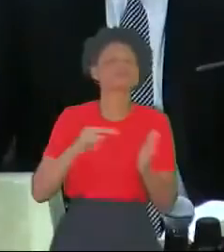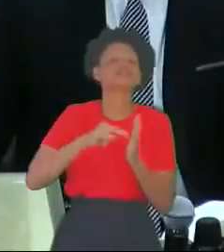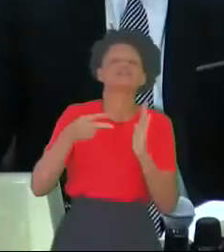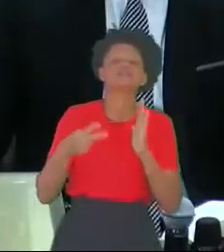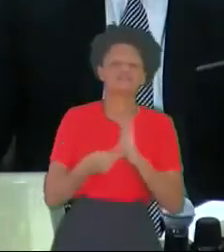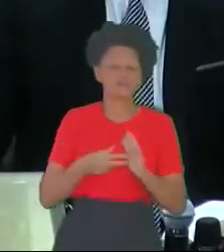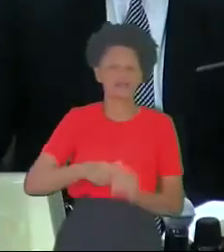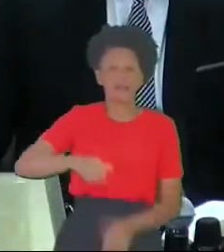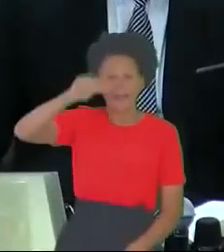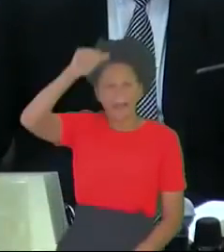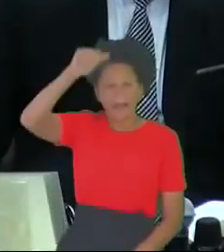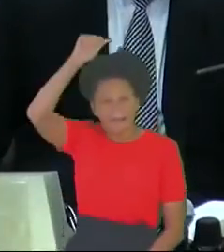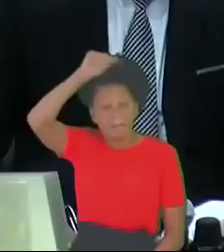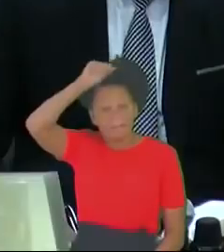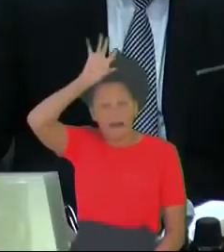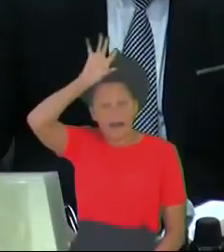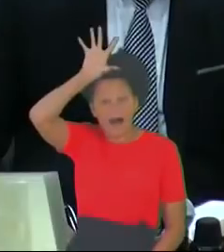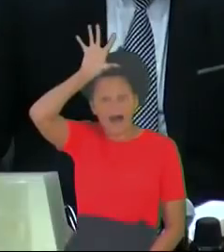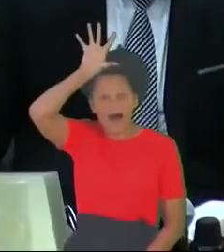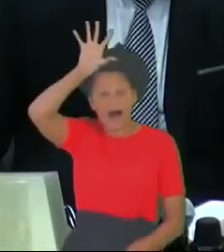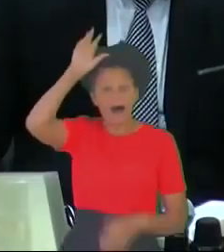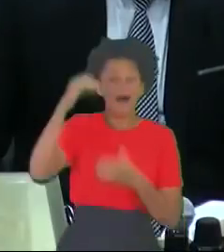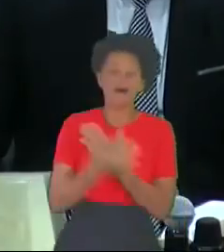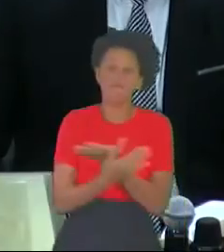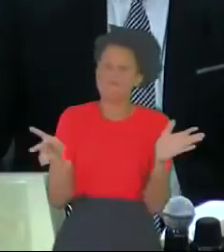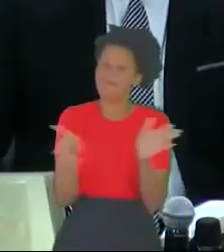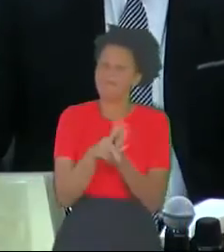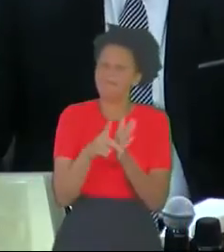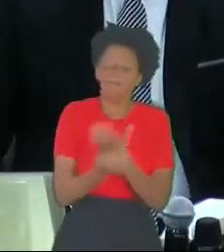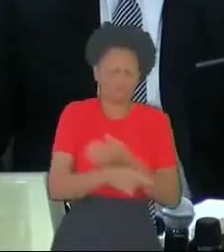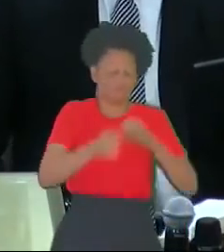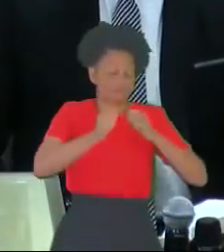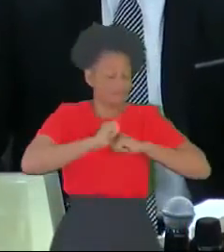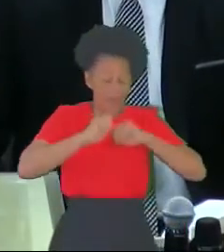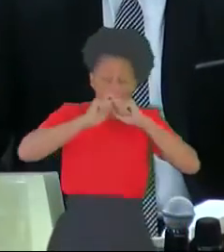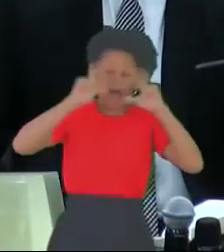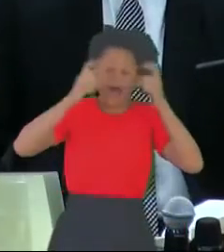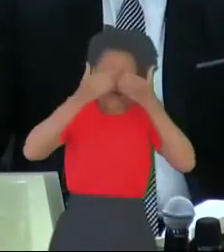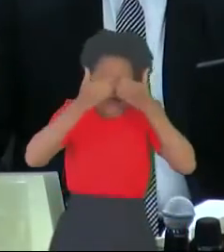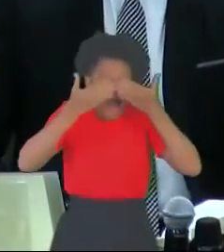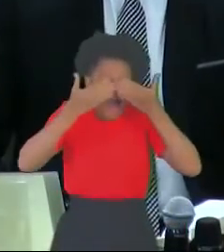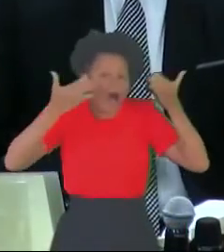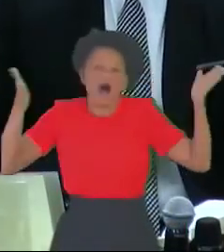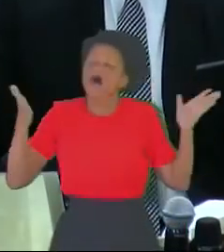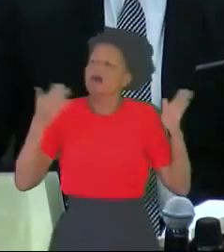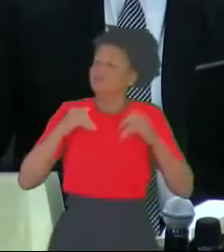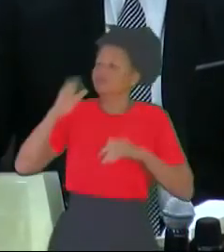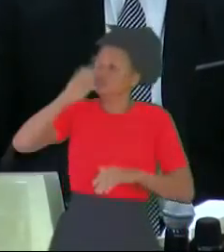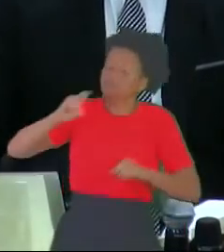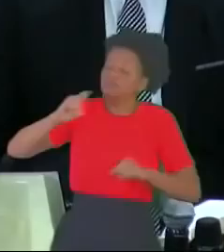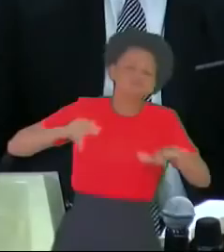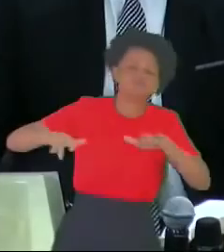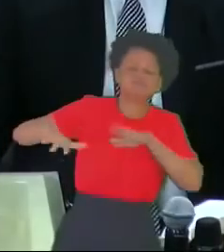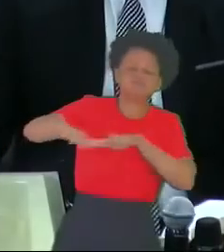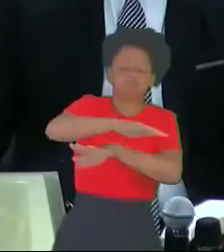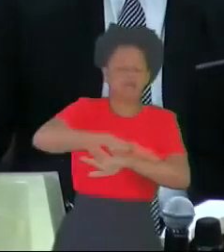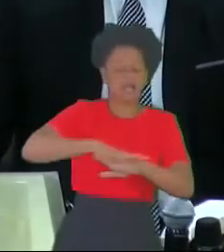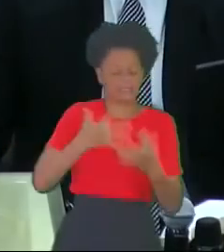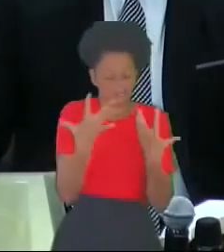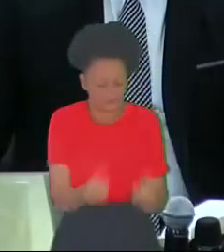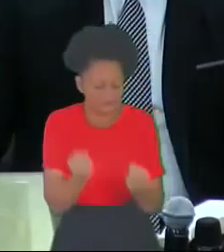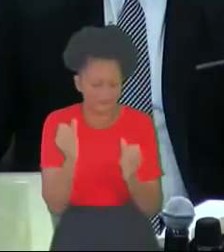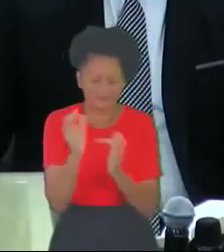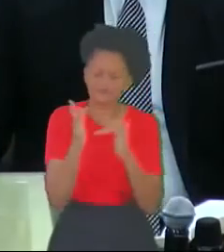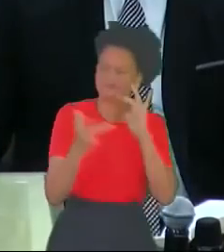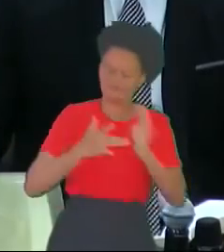avivamento. Isso fala de um despertamento. Isso fala de um agir de Deus, com conversões, com